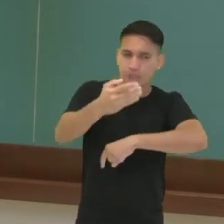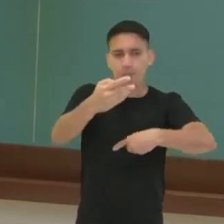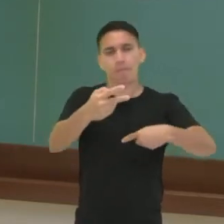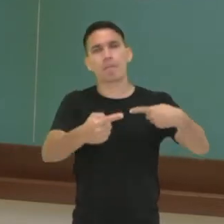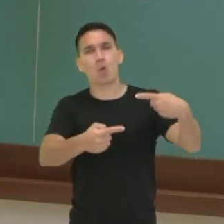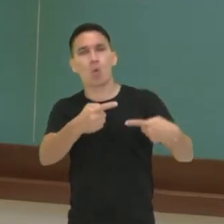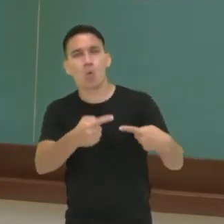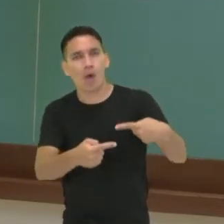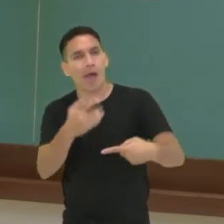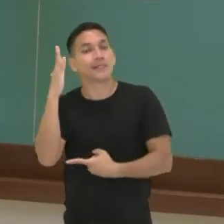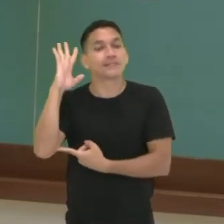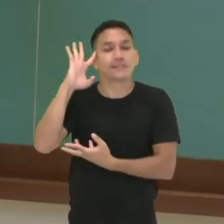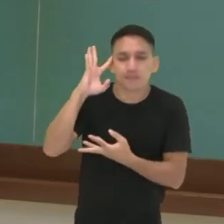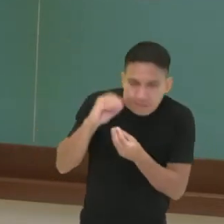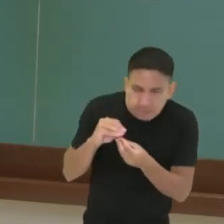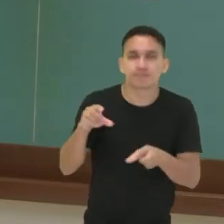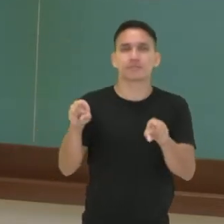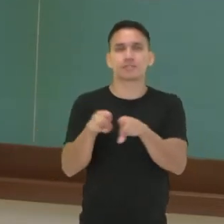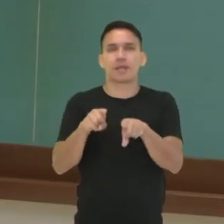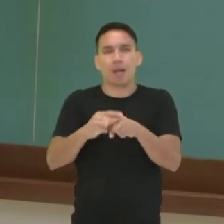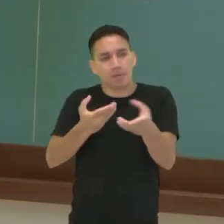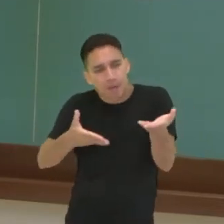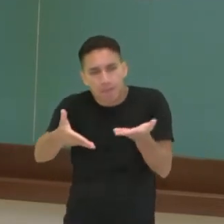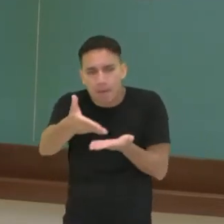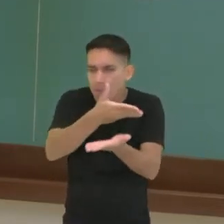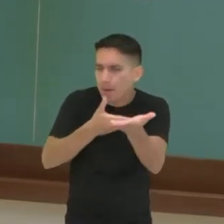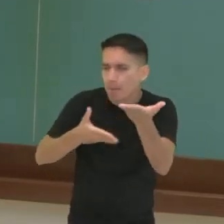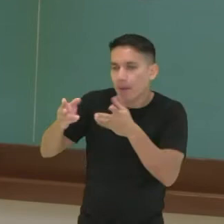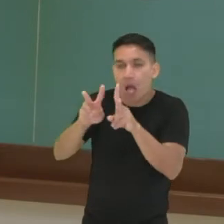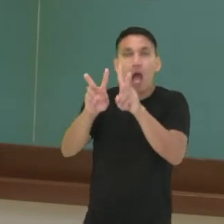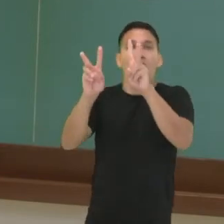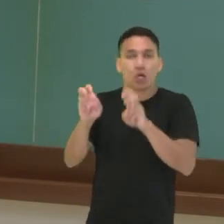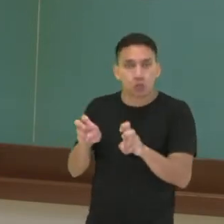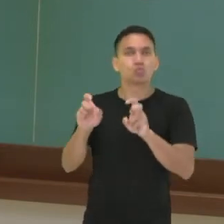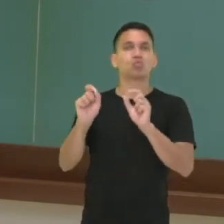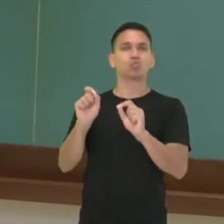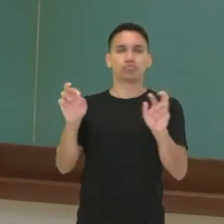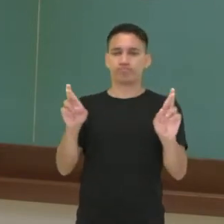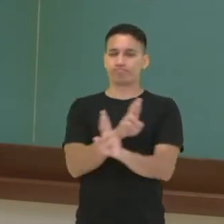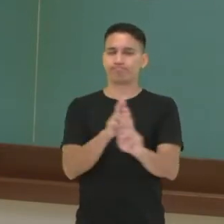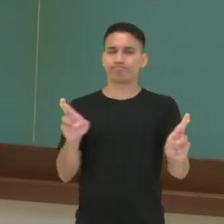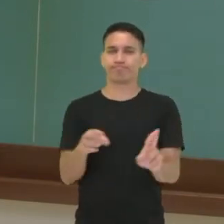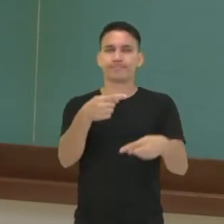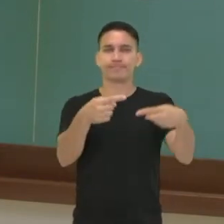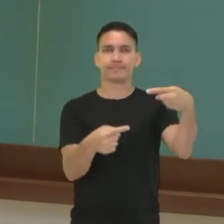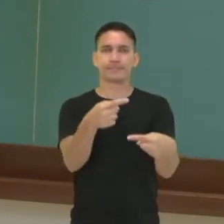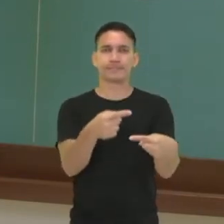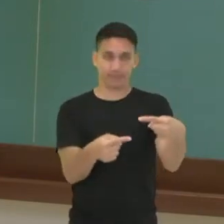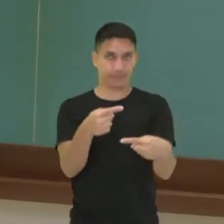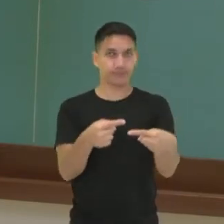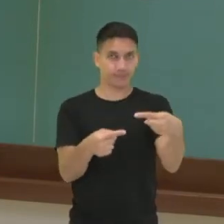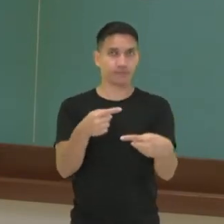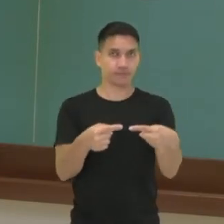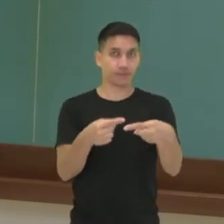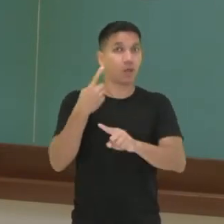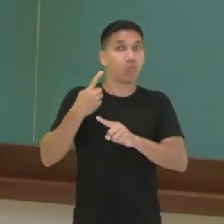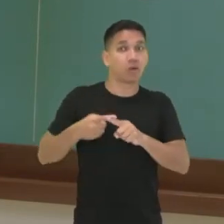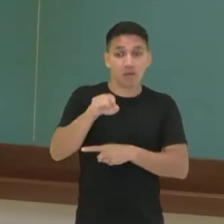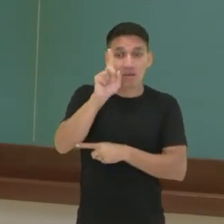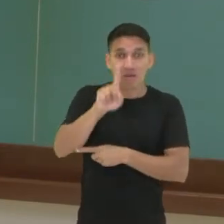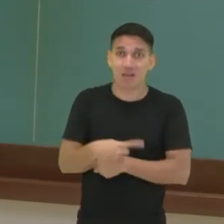de entender e de se envolver nos temas referentes à política, tá? Já que isso